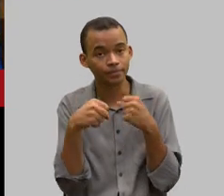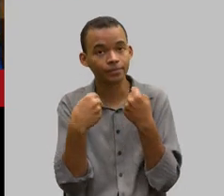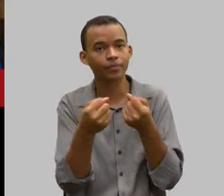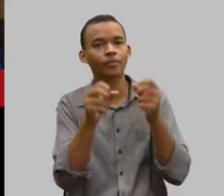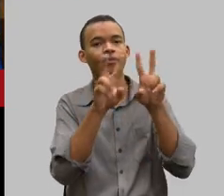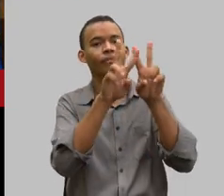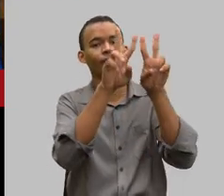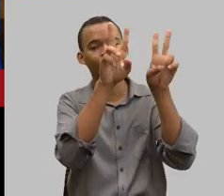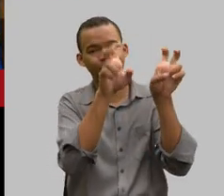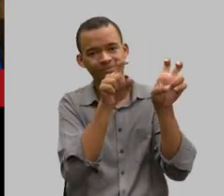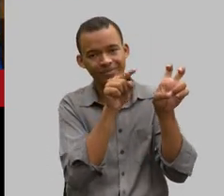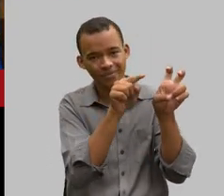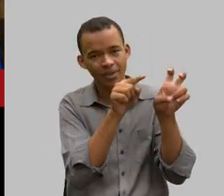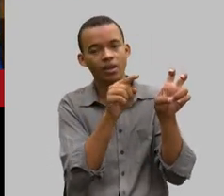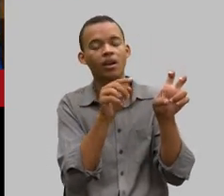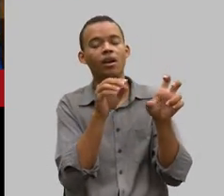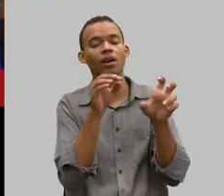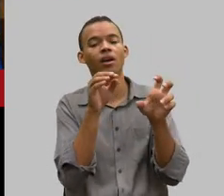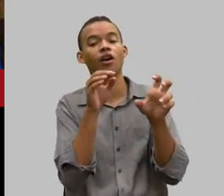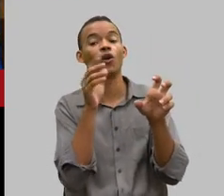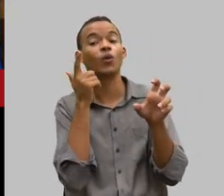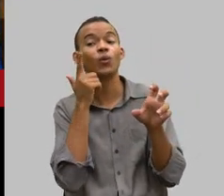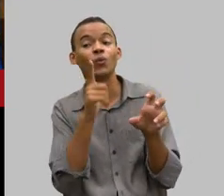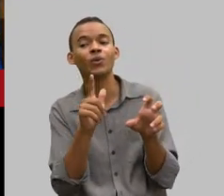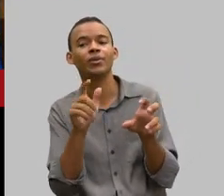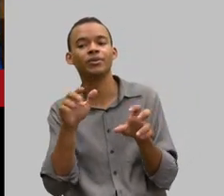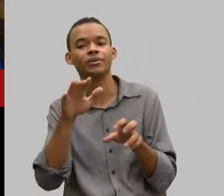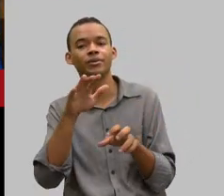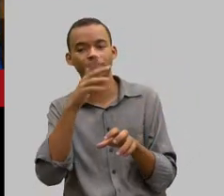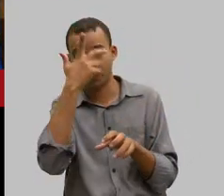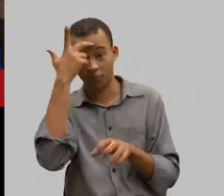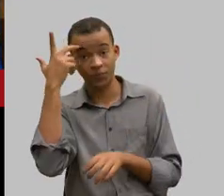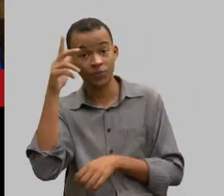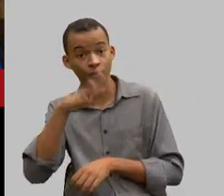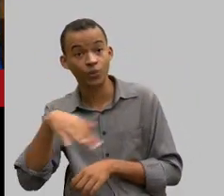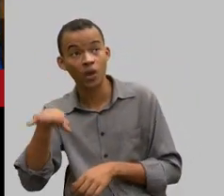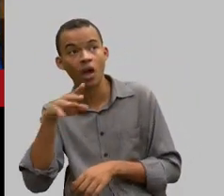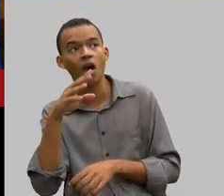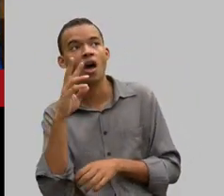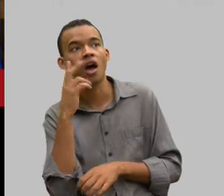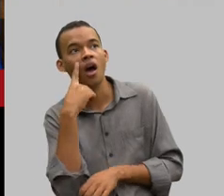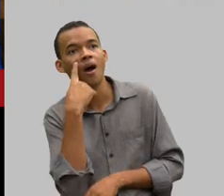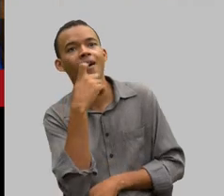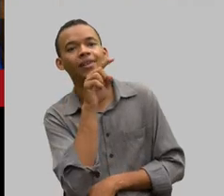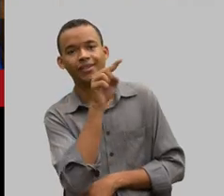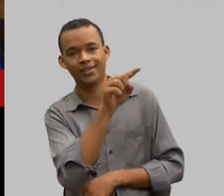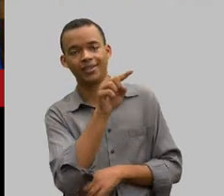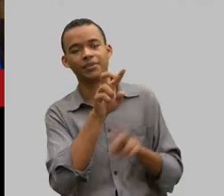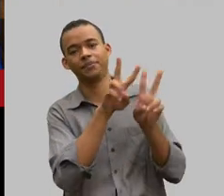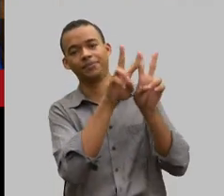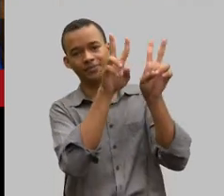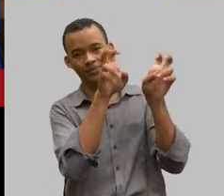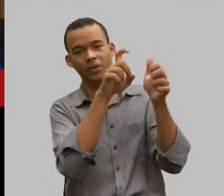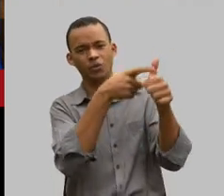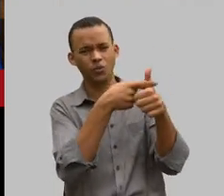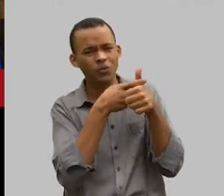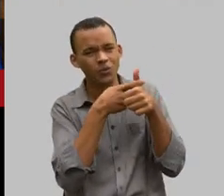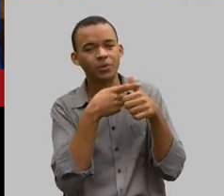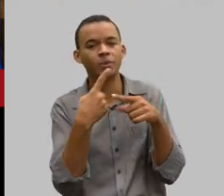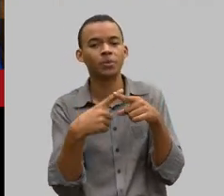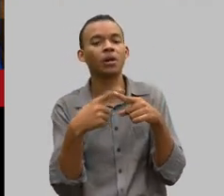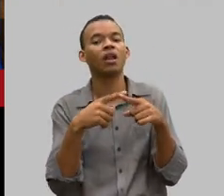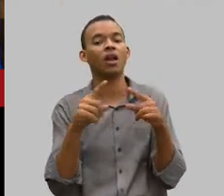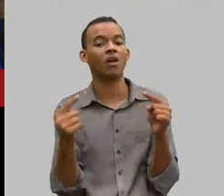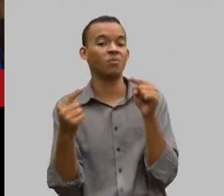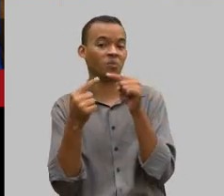eh no dia a dia das pessoas para elas entenderem o quanto esse tema é importante o tanto que isso influencia na vida